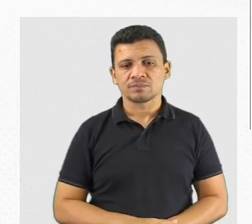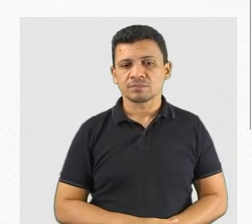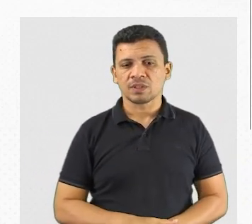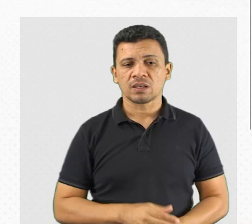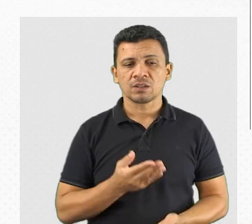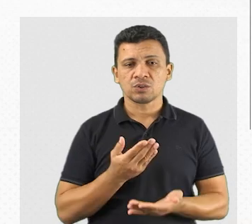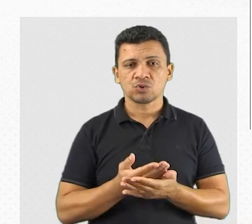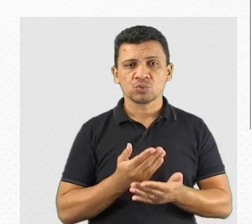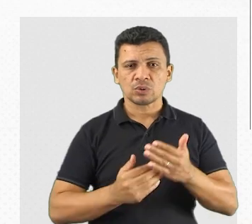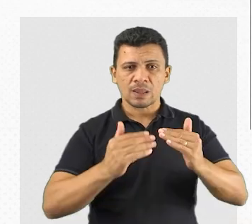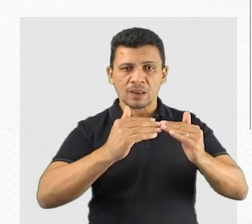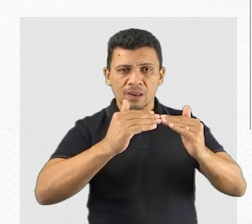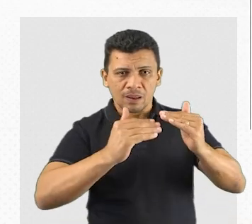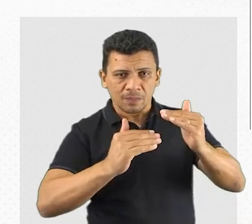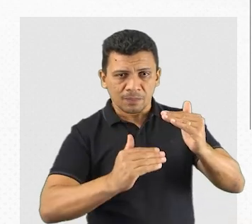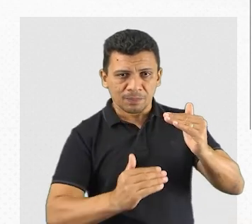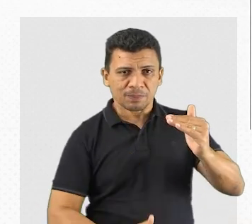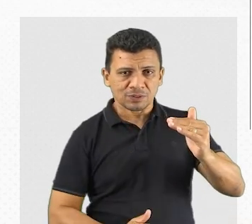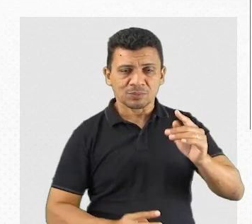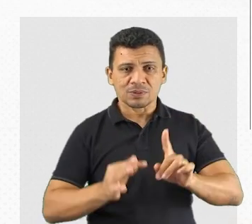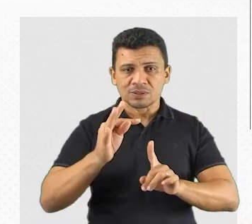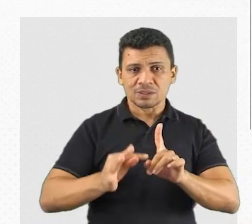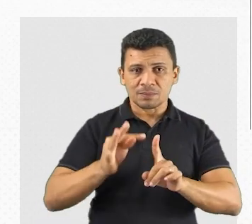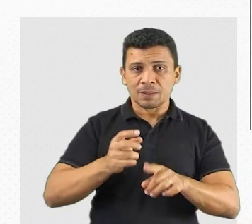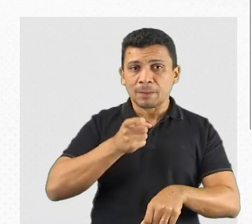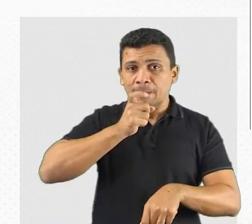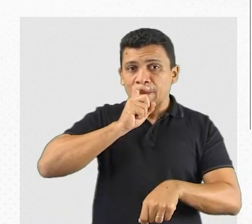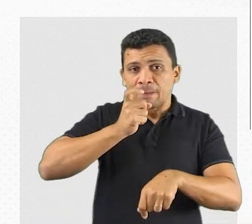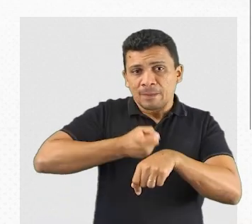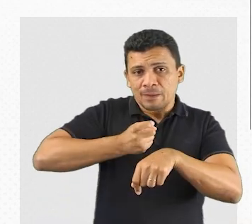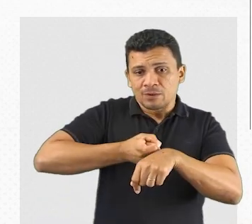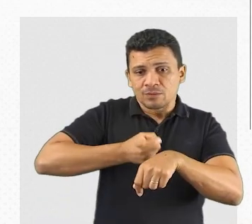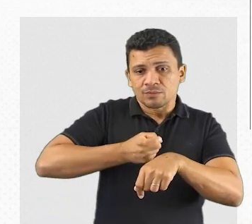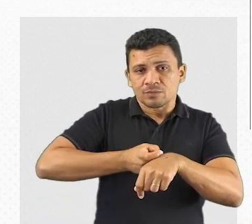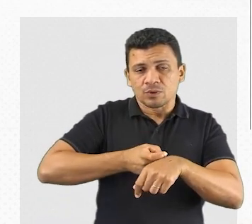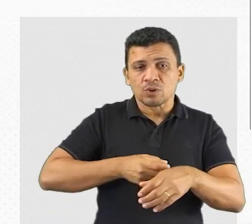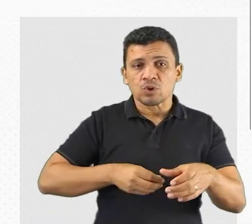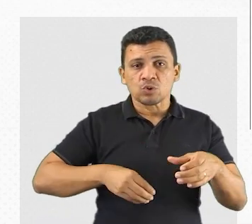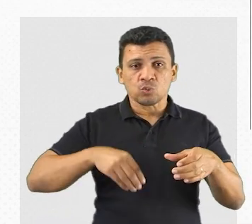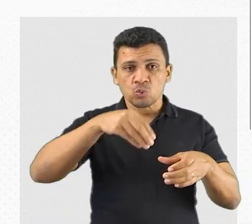Estuda o abaixamento da temperatura de congelamento do solvente